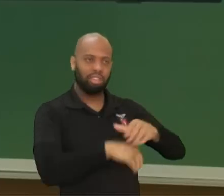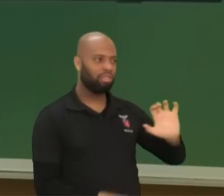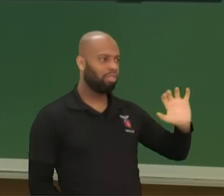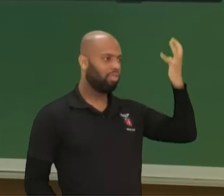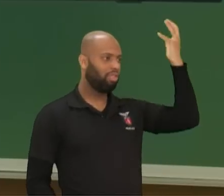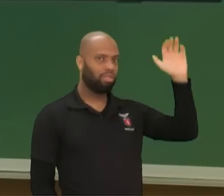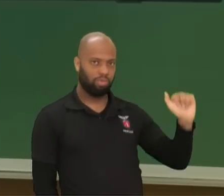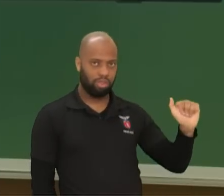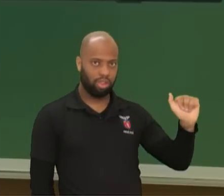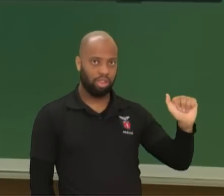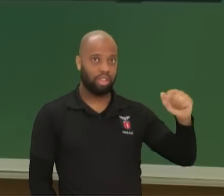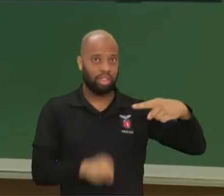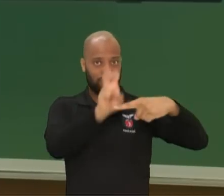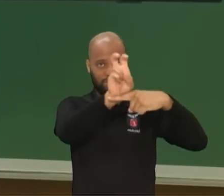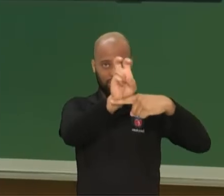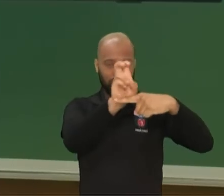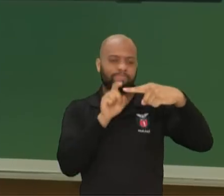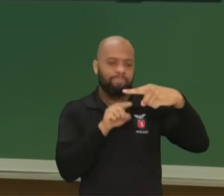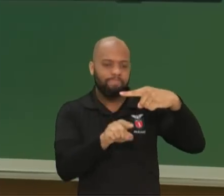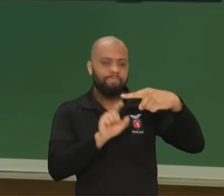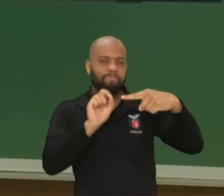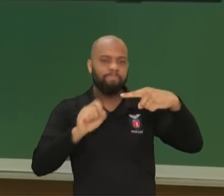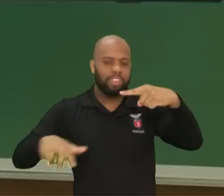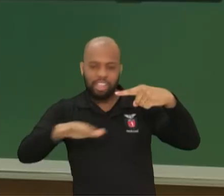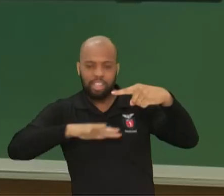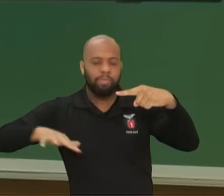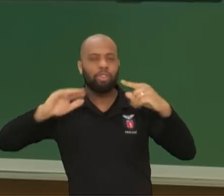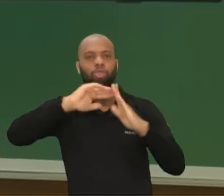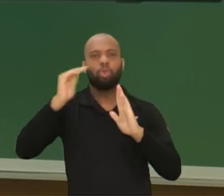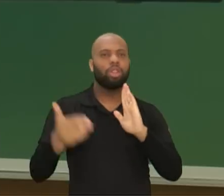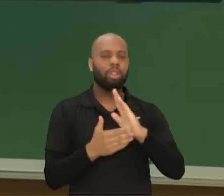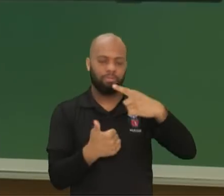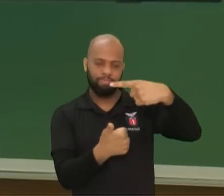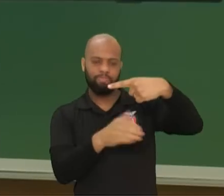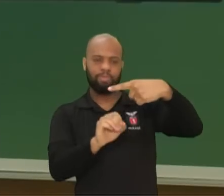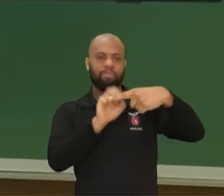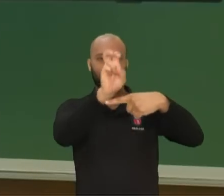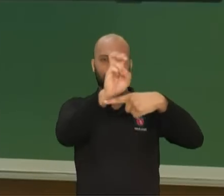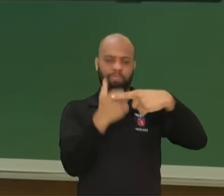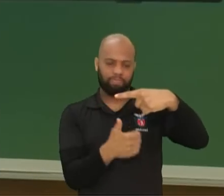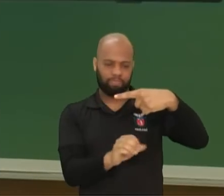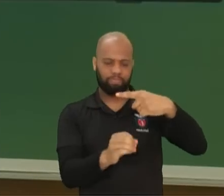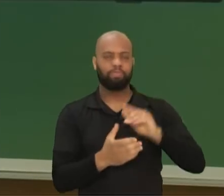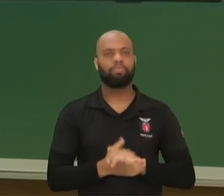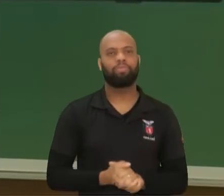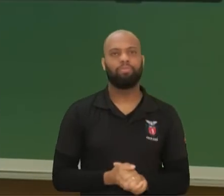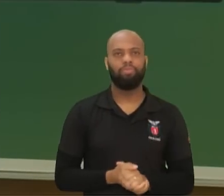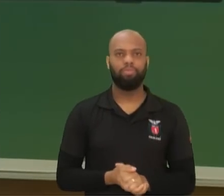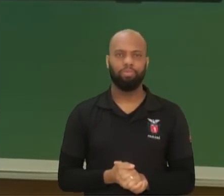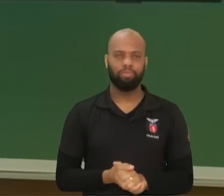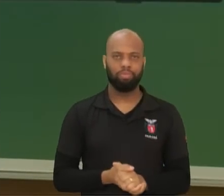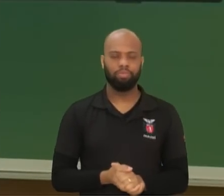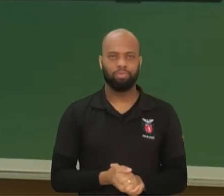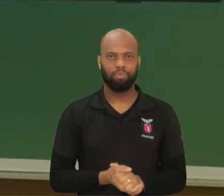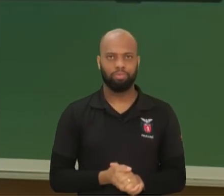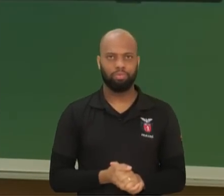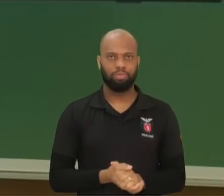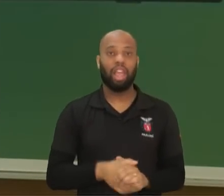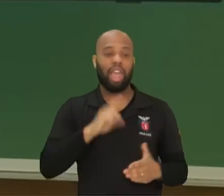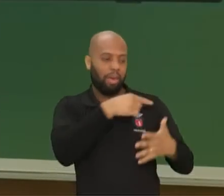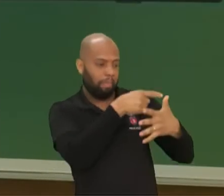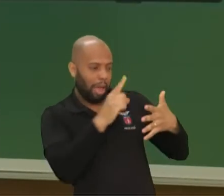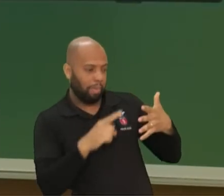que é 5, divididos pelo nosso, certo? Por 10, que é todos os conjuntos ali, tá bom? Todos